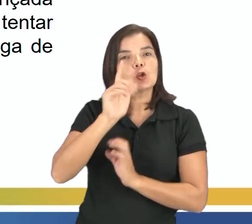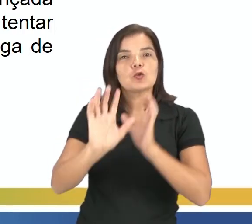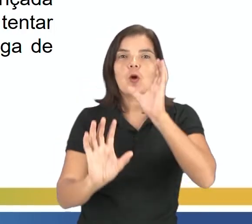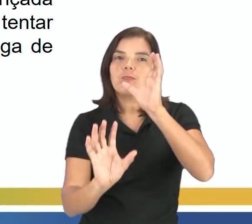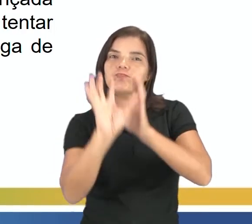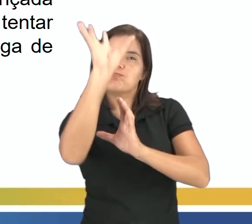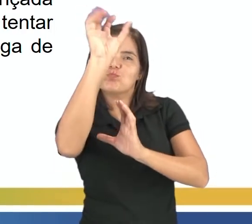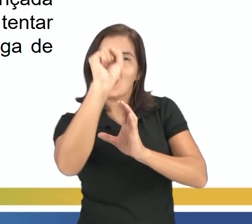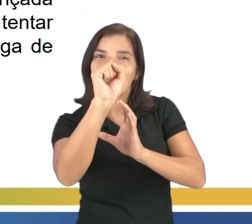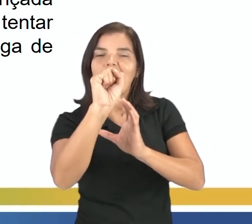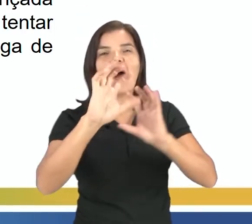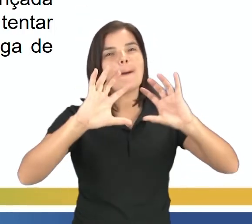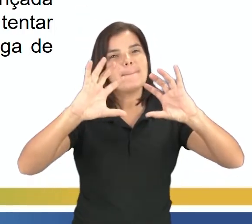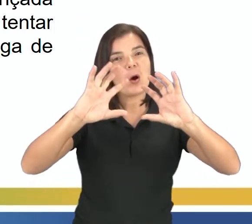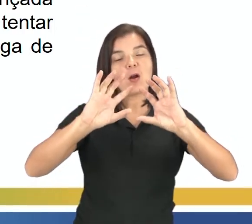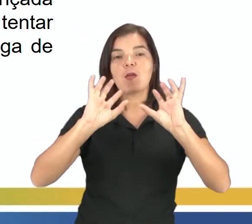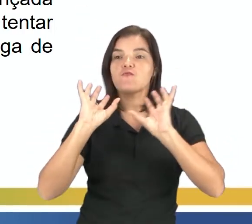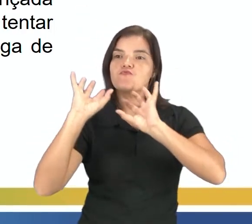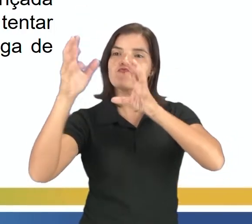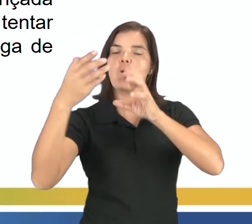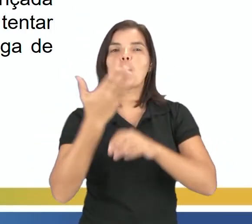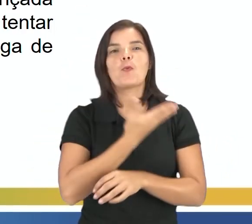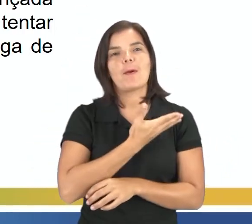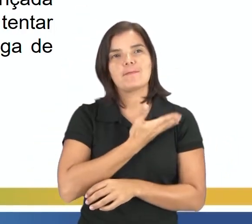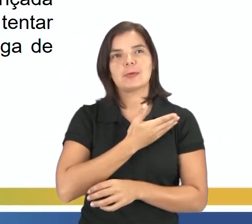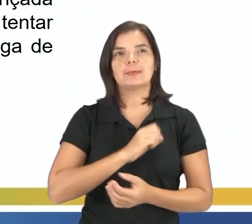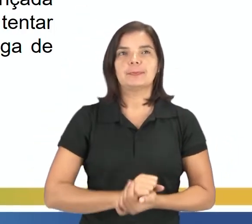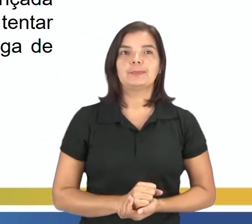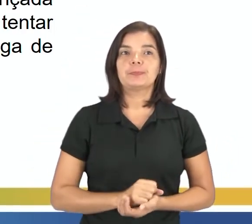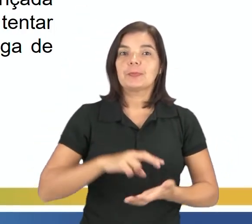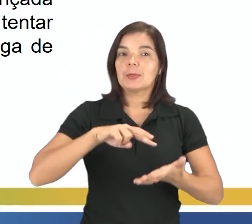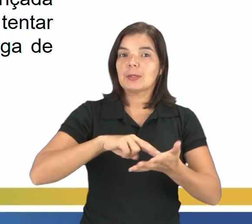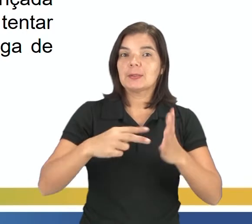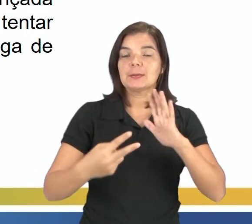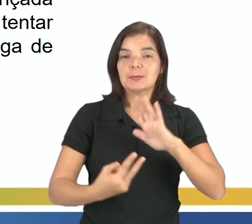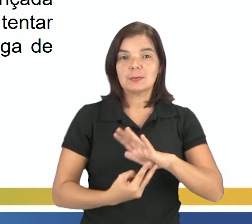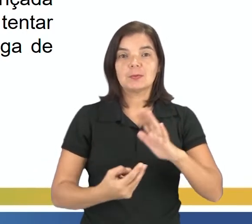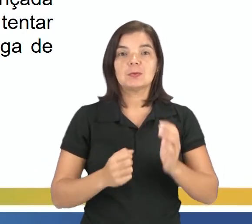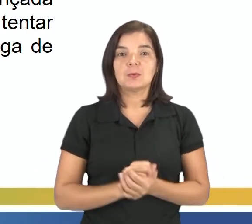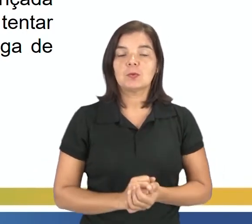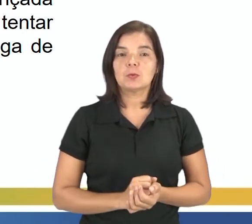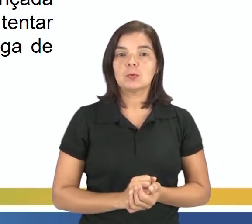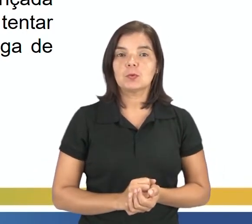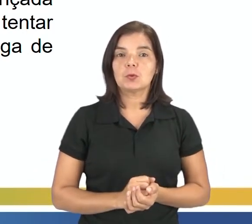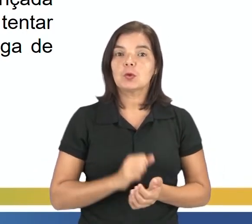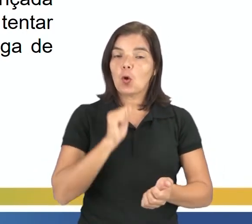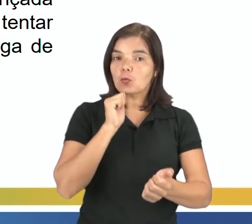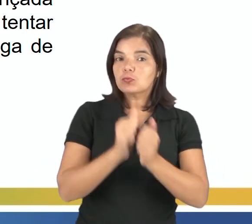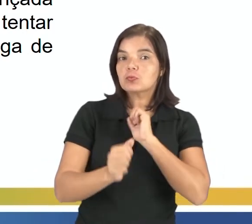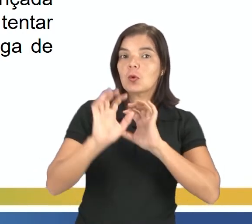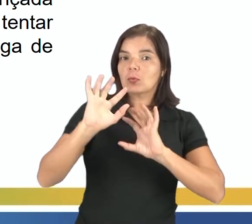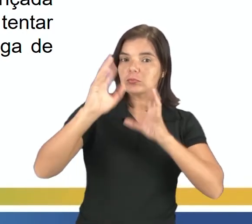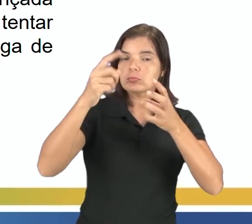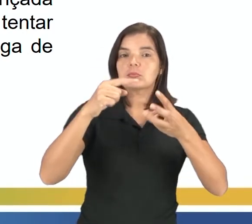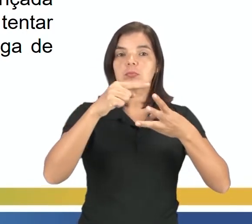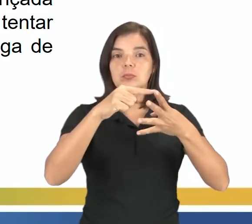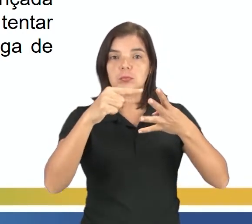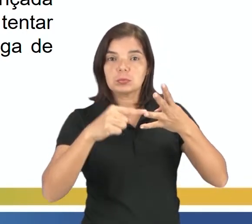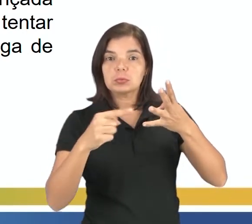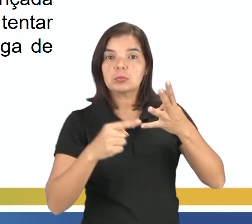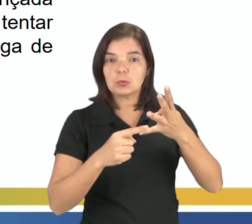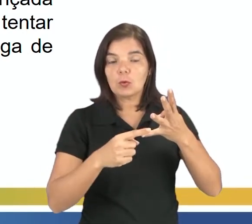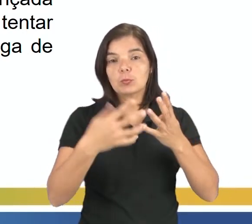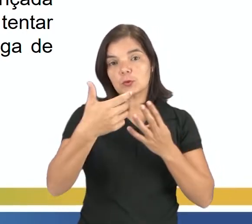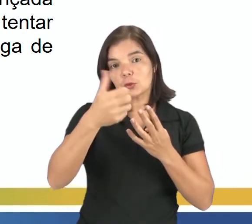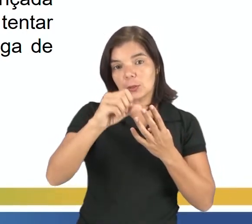alcançar a bola e desviar para um colega de equipe. Ou seja, no jogo de basquete, nos quartos tempos de